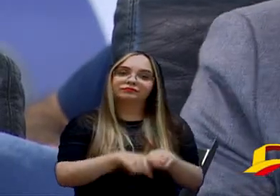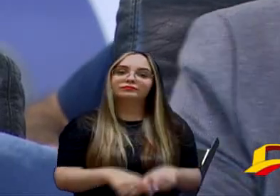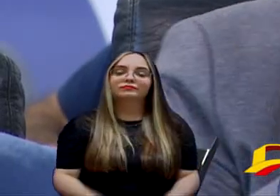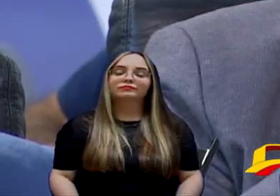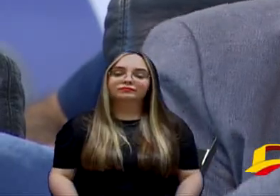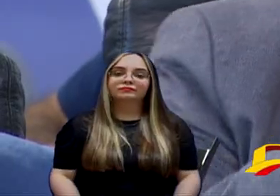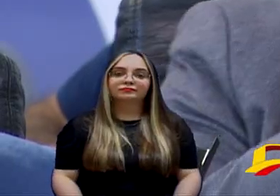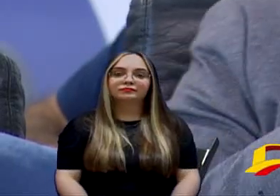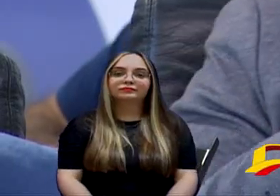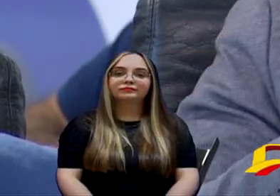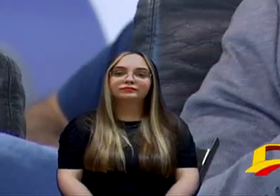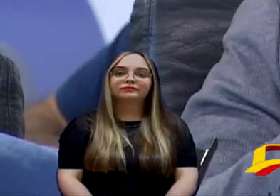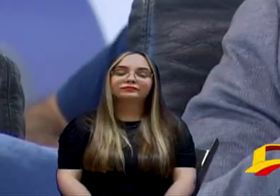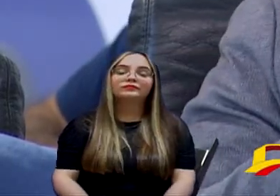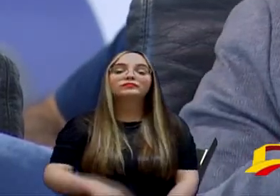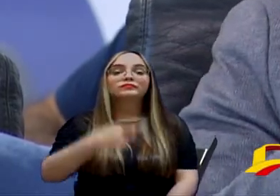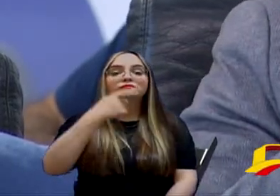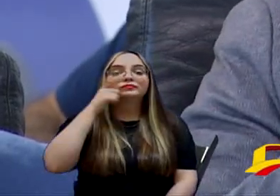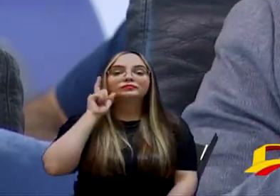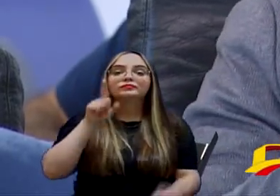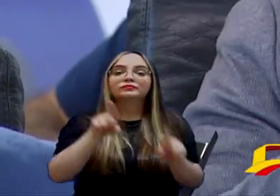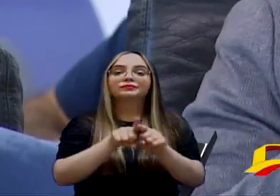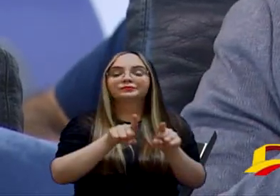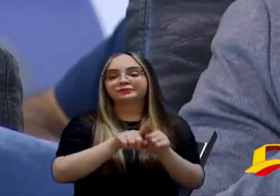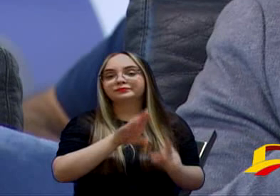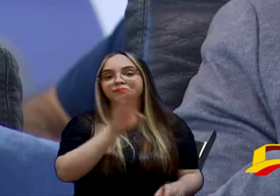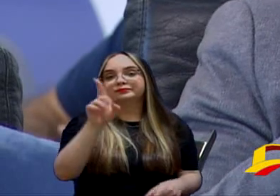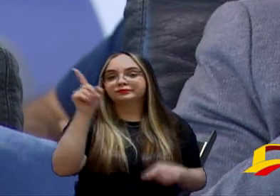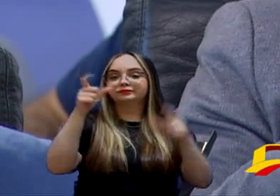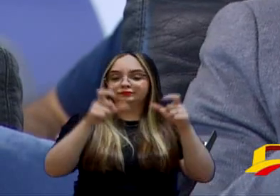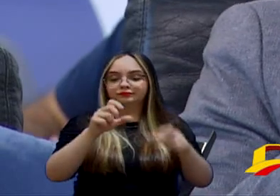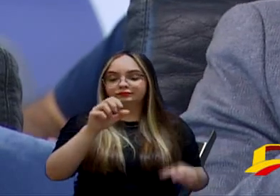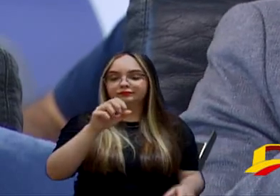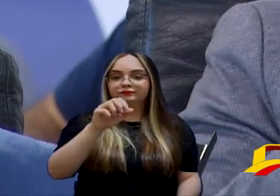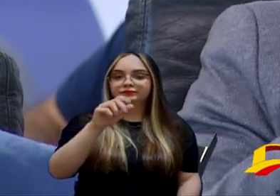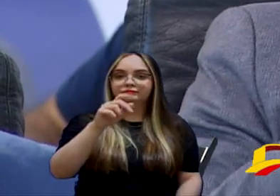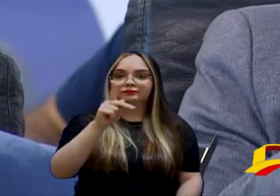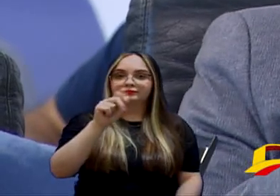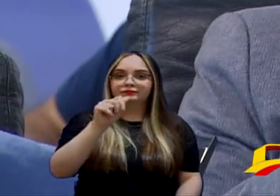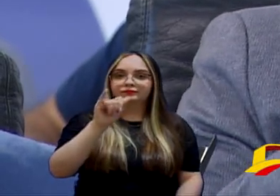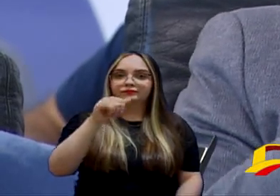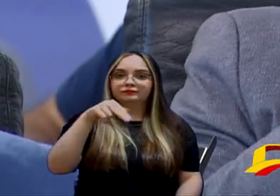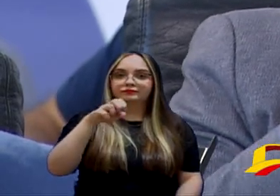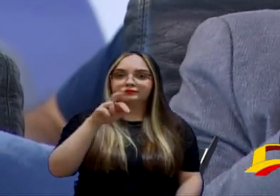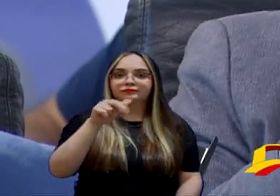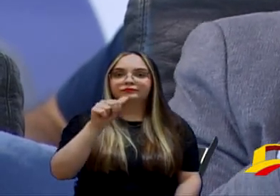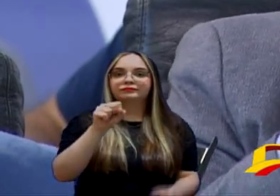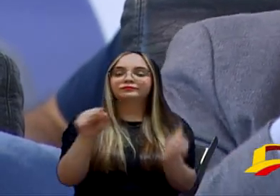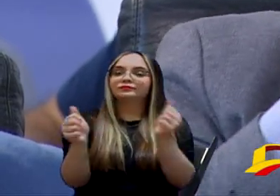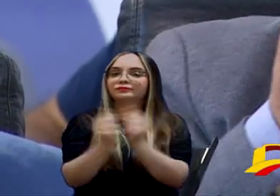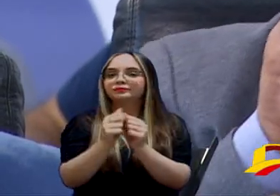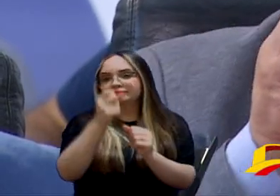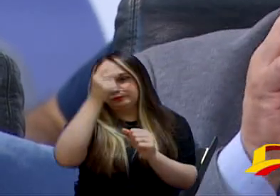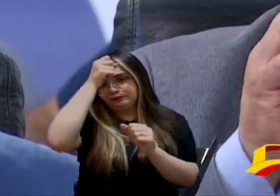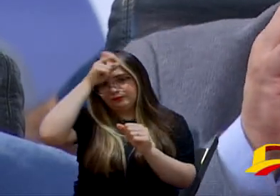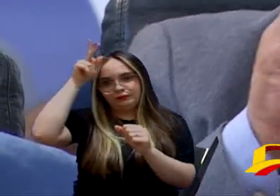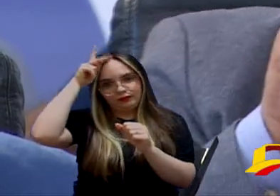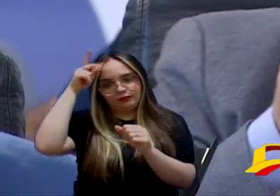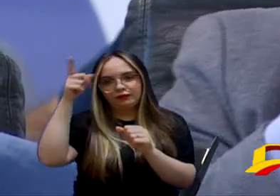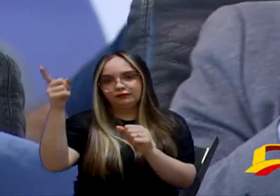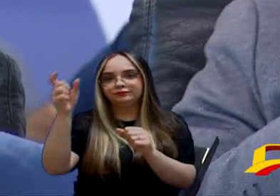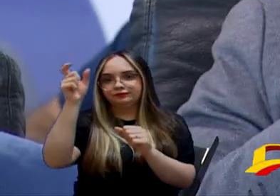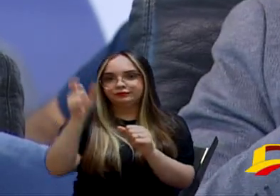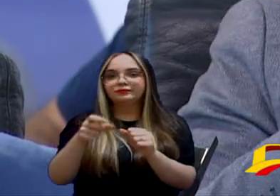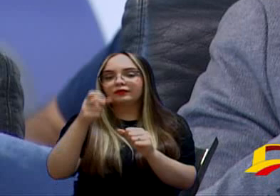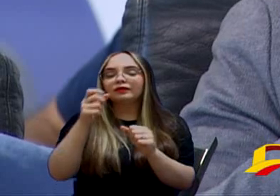gancho Rodrigo nós estivermos ali no no Paineira Santa Marina com o prefeito Rodrigo manga com pasquini com o Serginho da Urbis uma equipe